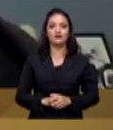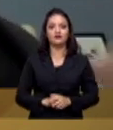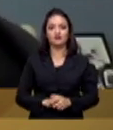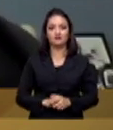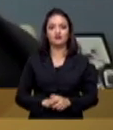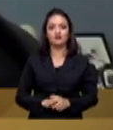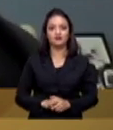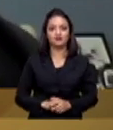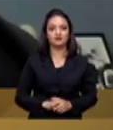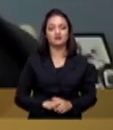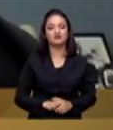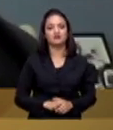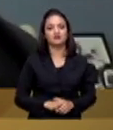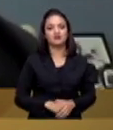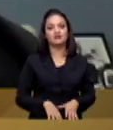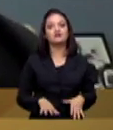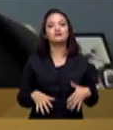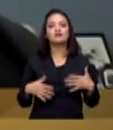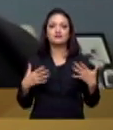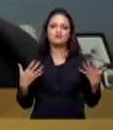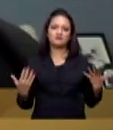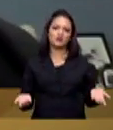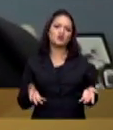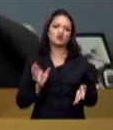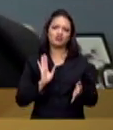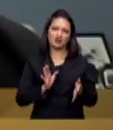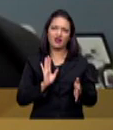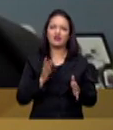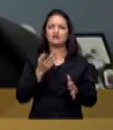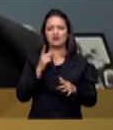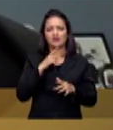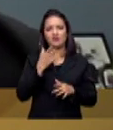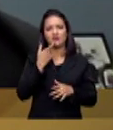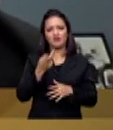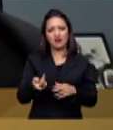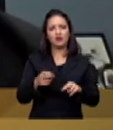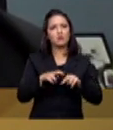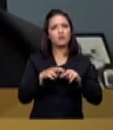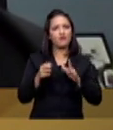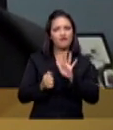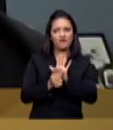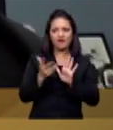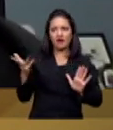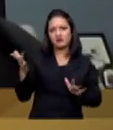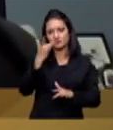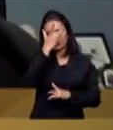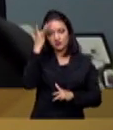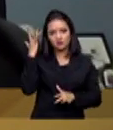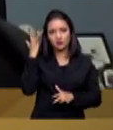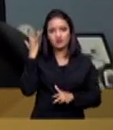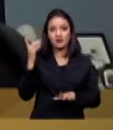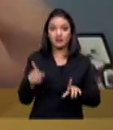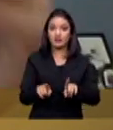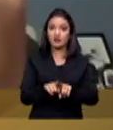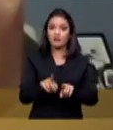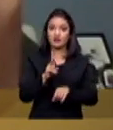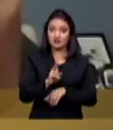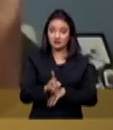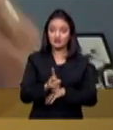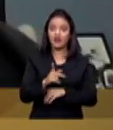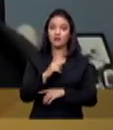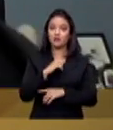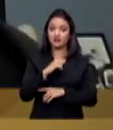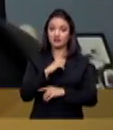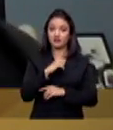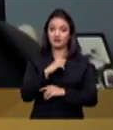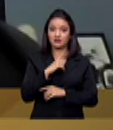de maneira muito ampla, por vários colegas, nunca se perdeu de vista, e essa, acho que me